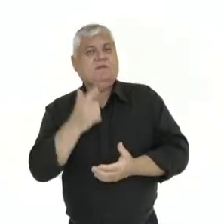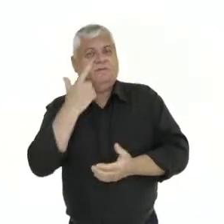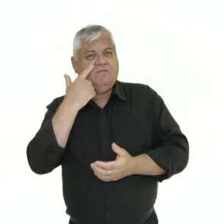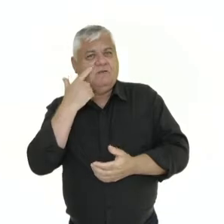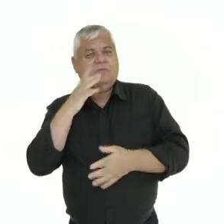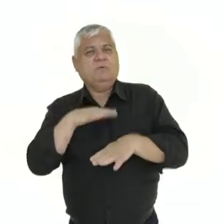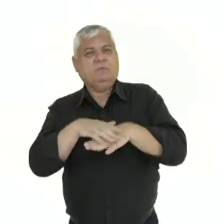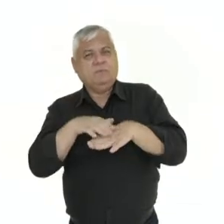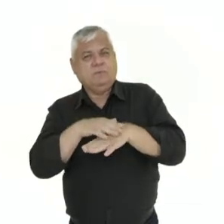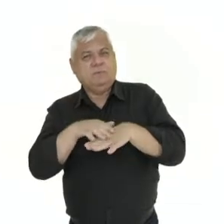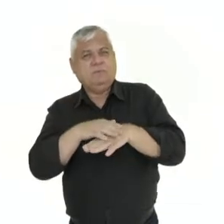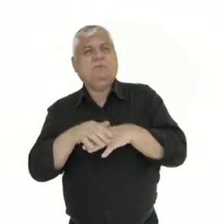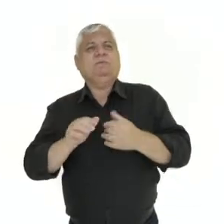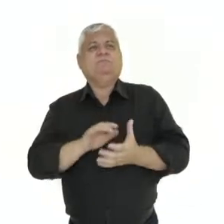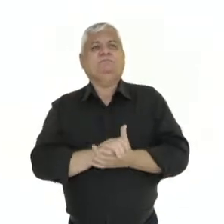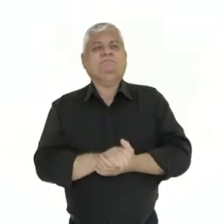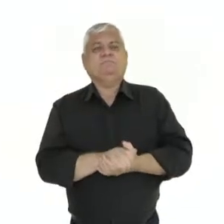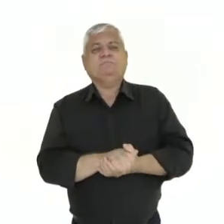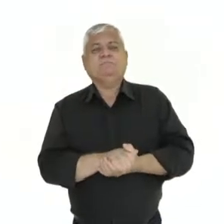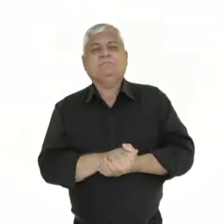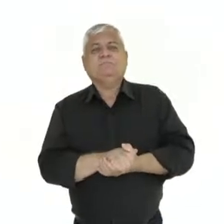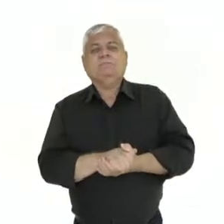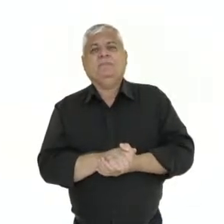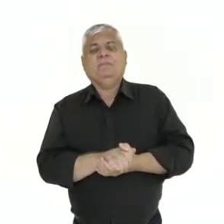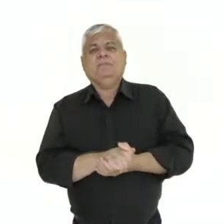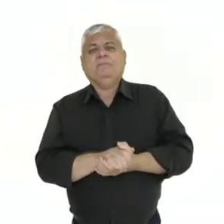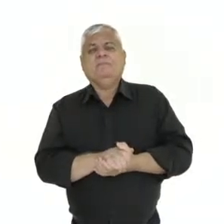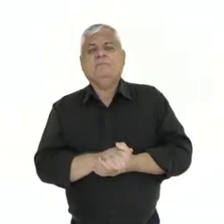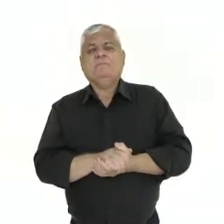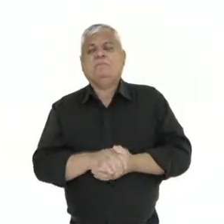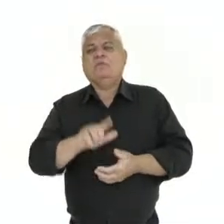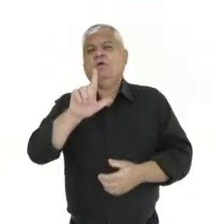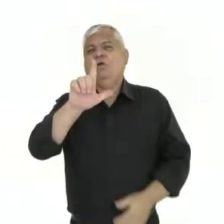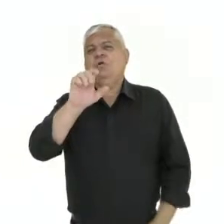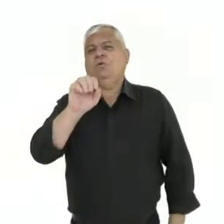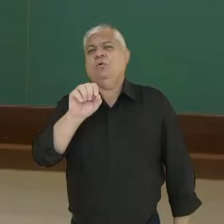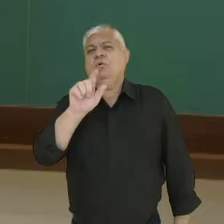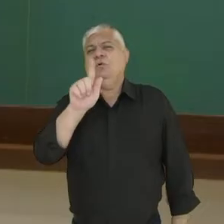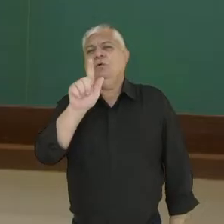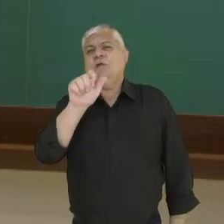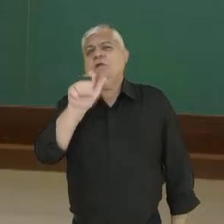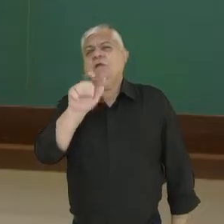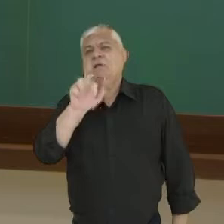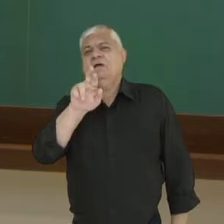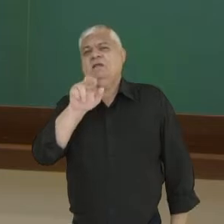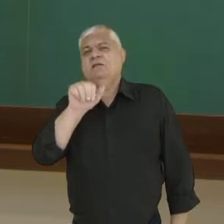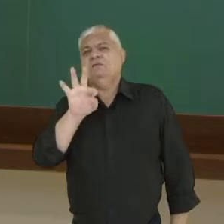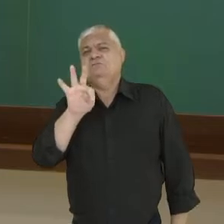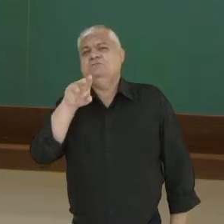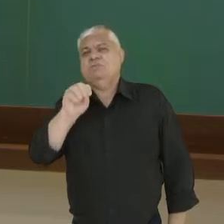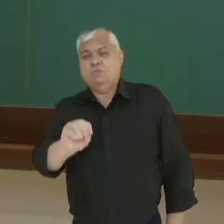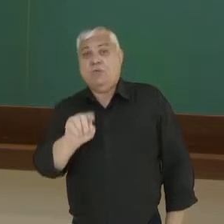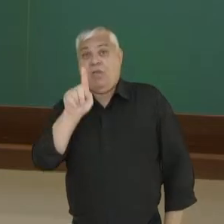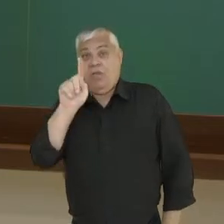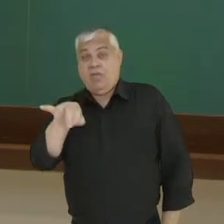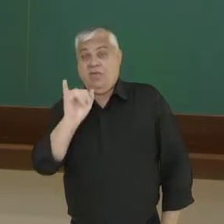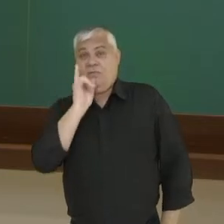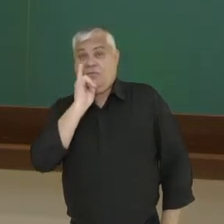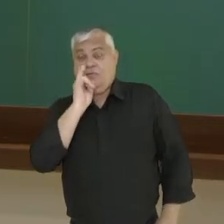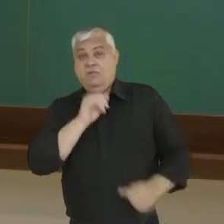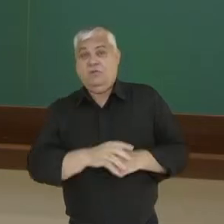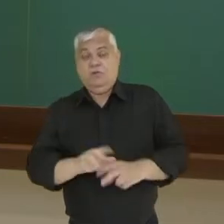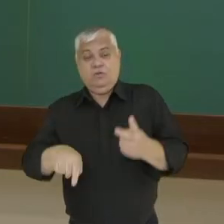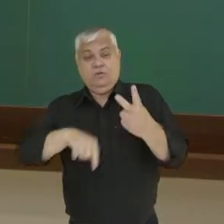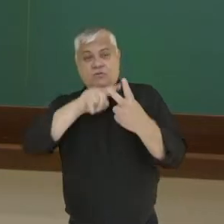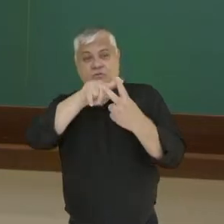bastante sobre isso. A definição de logaritmo diz pra gente o seguinte: dados dois números